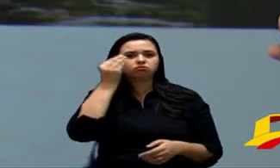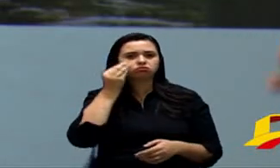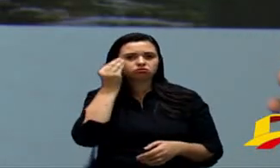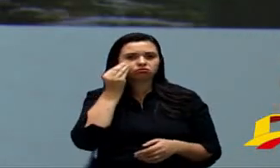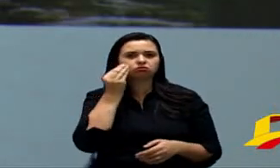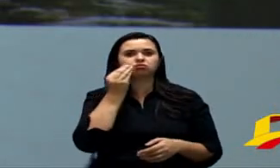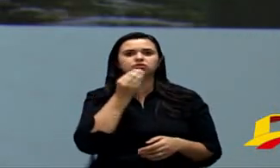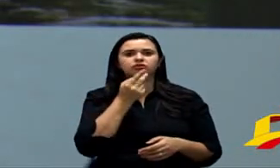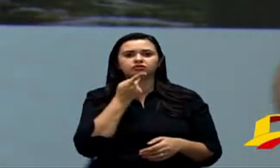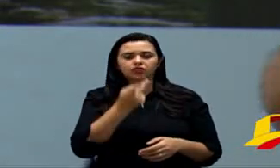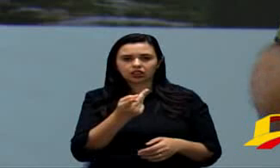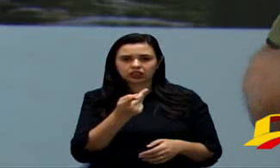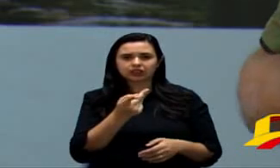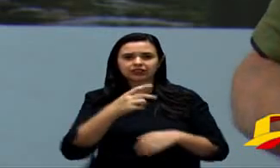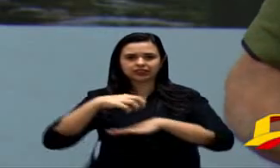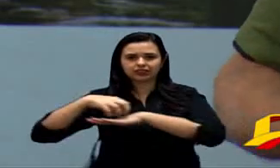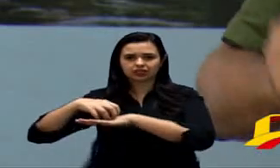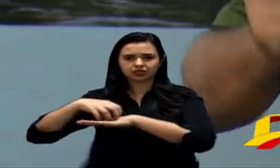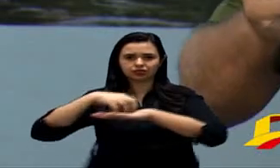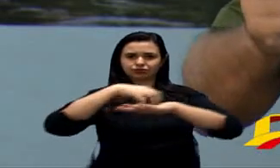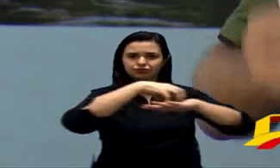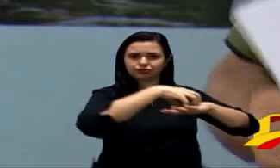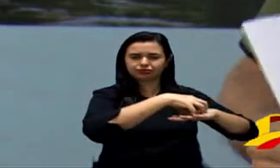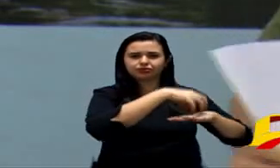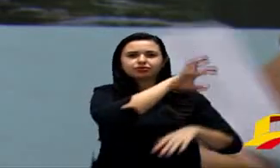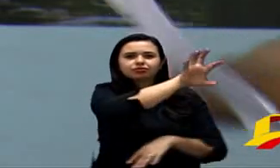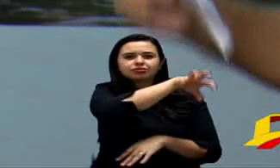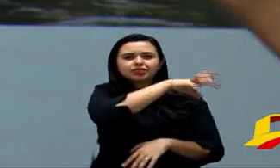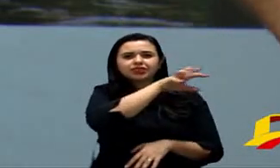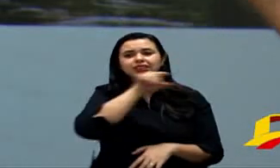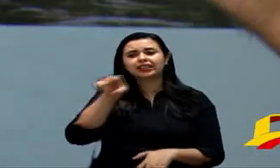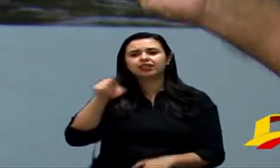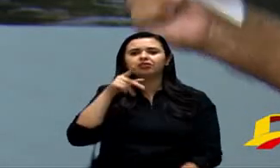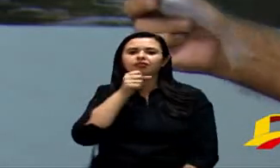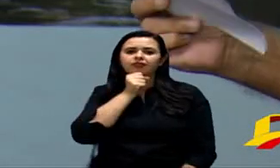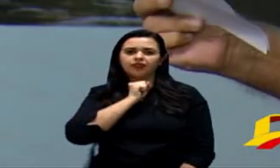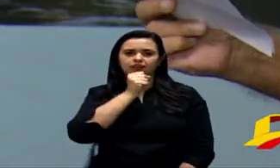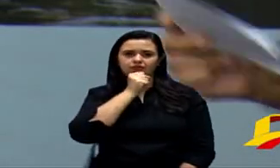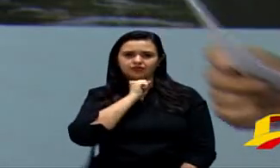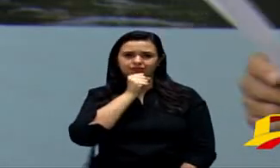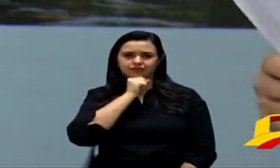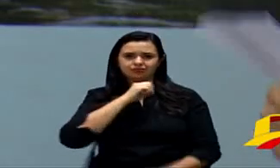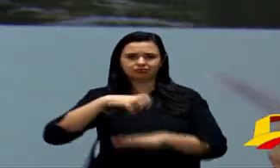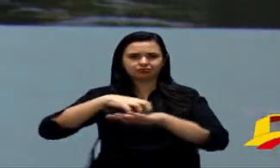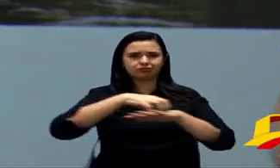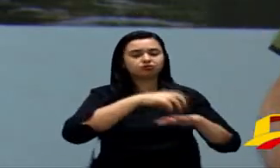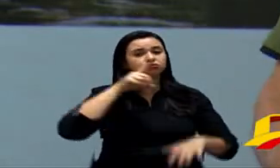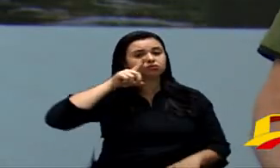alto risco a transferência de um animal idoso para essas condições.